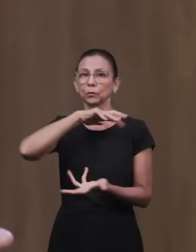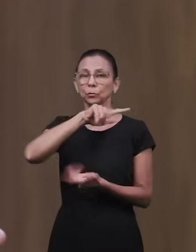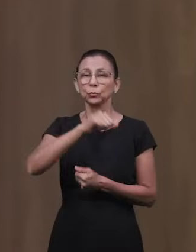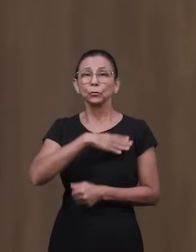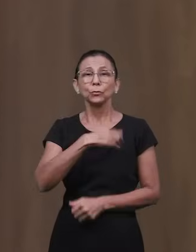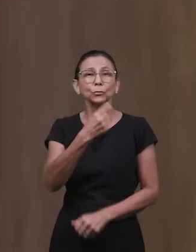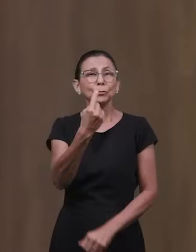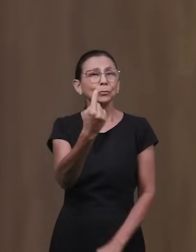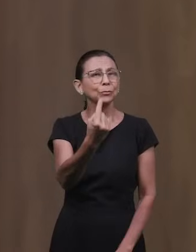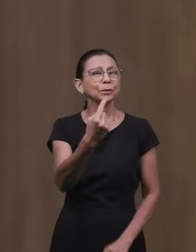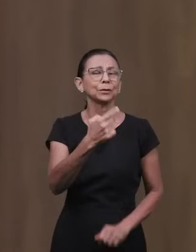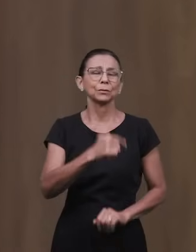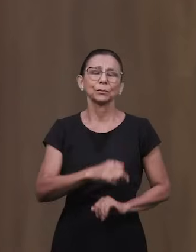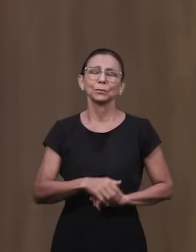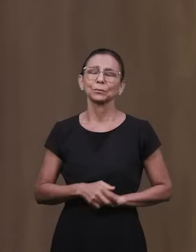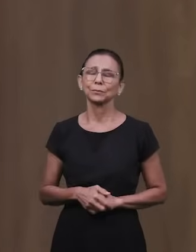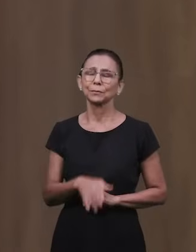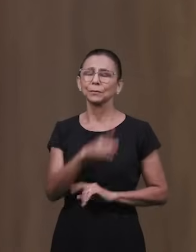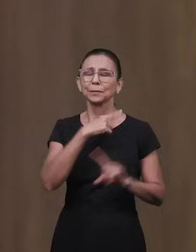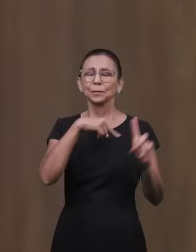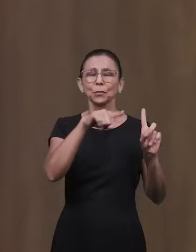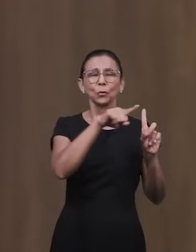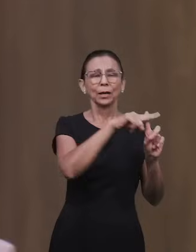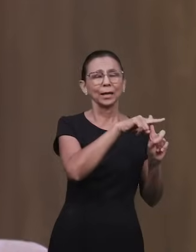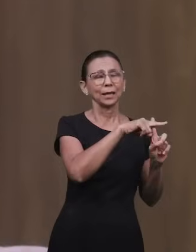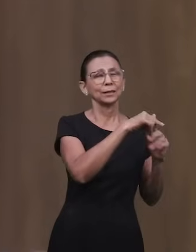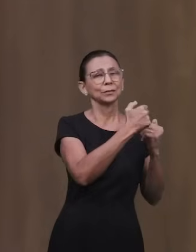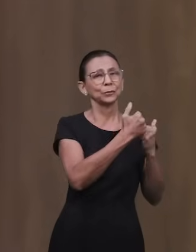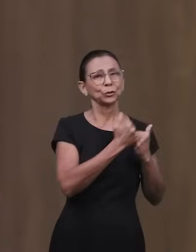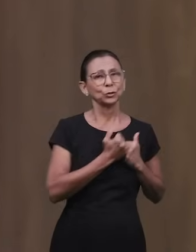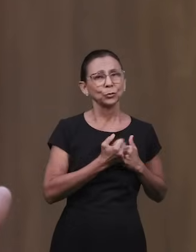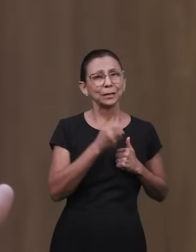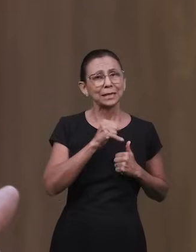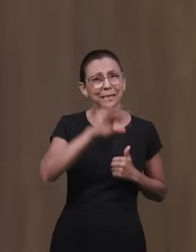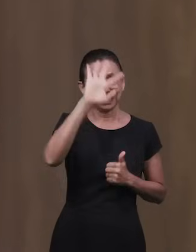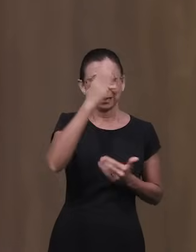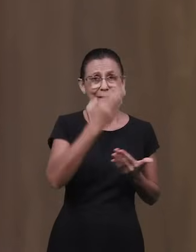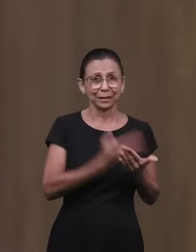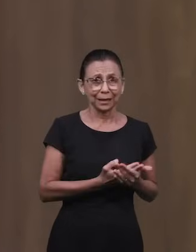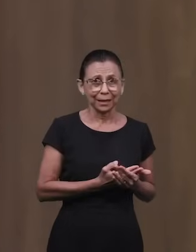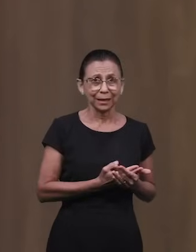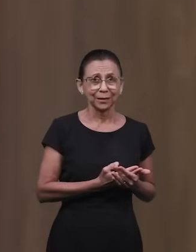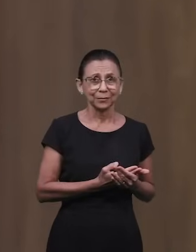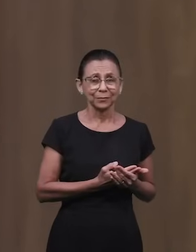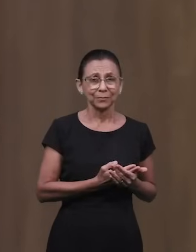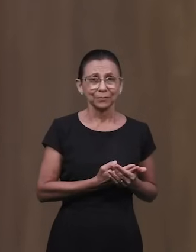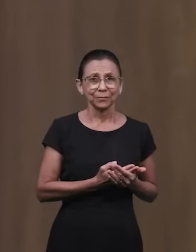unigênito para que todo aquele que nele crê não pereça, mas tenha vida eterna. Então,